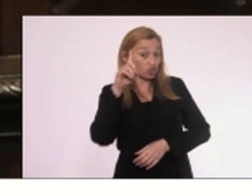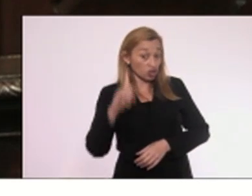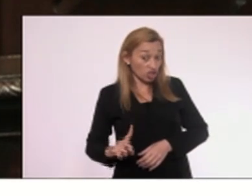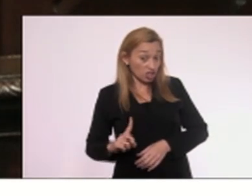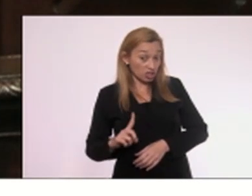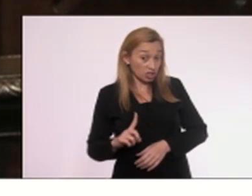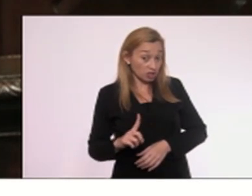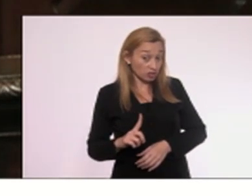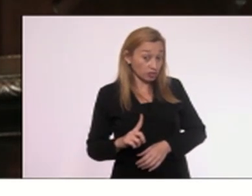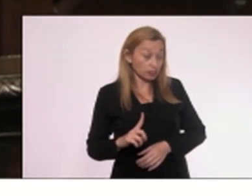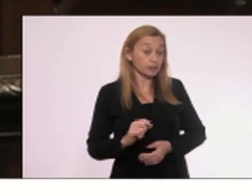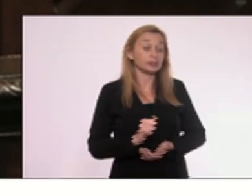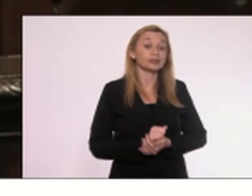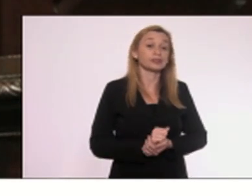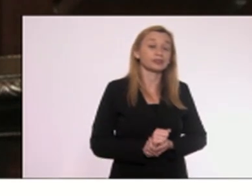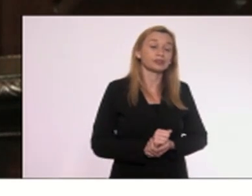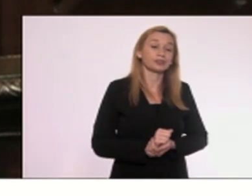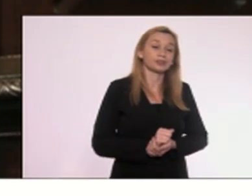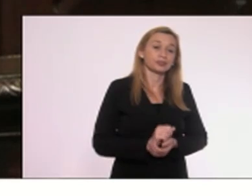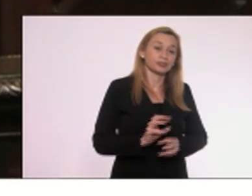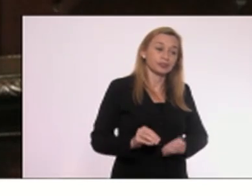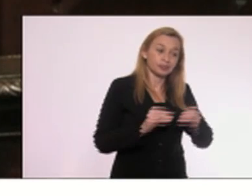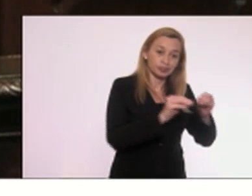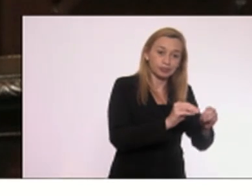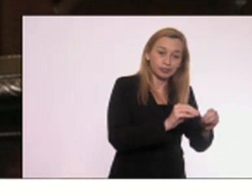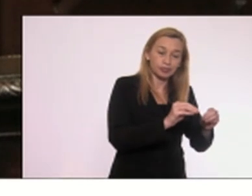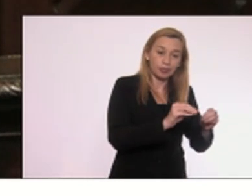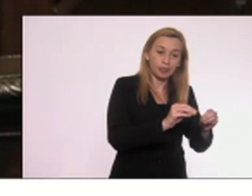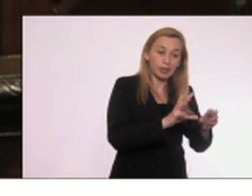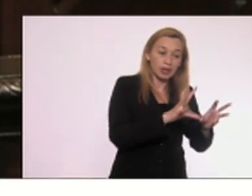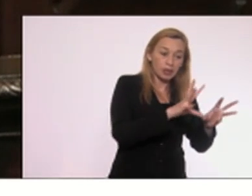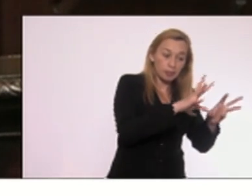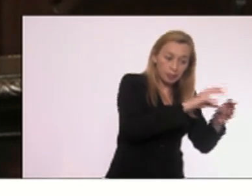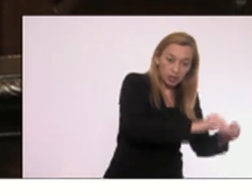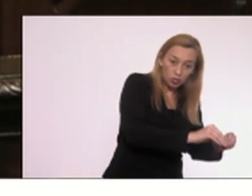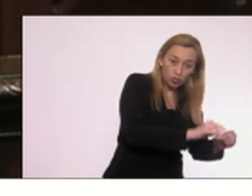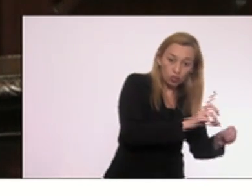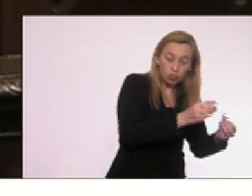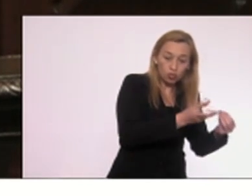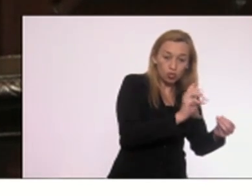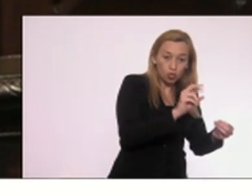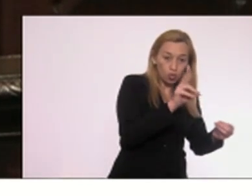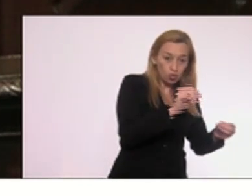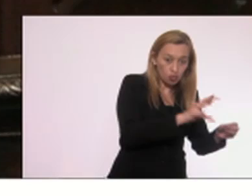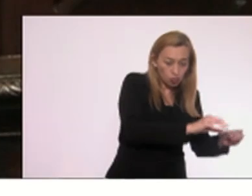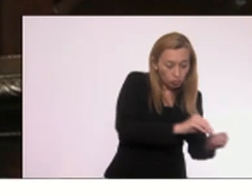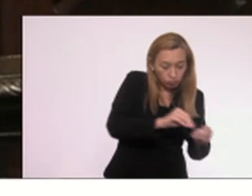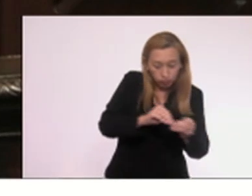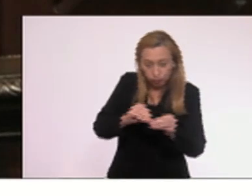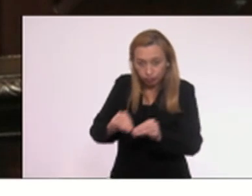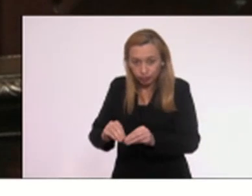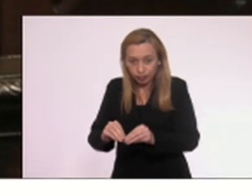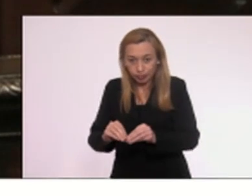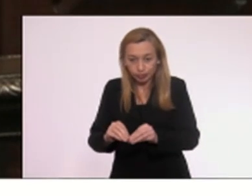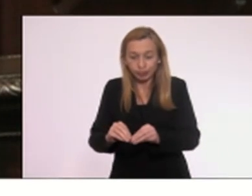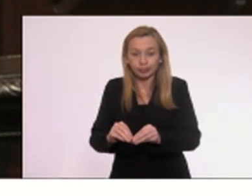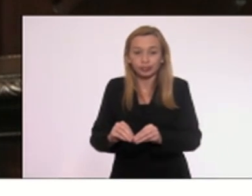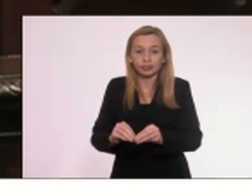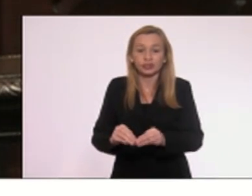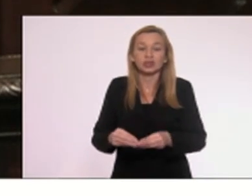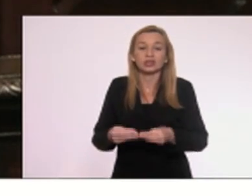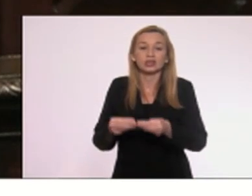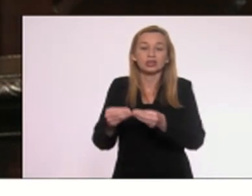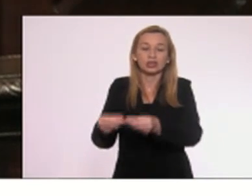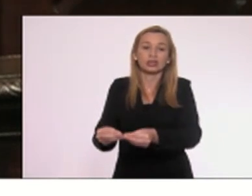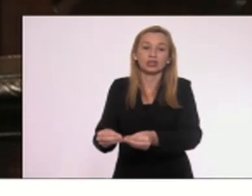tucano, para ser chocado nesse ninho tucano, e com isso,